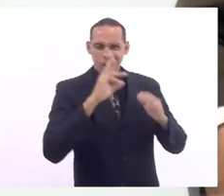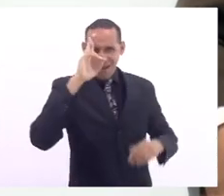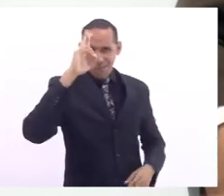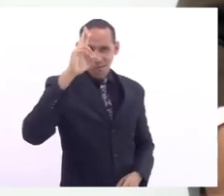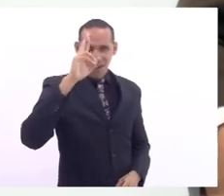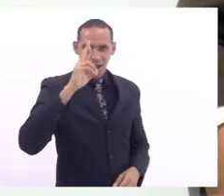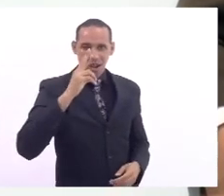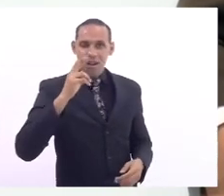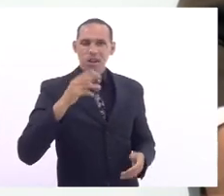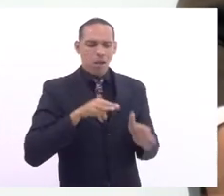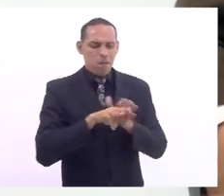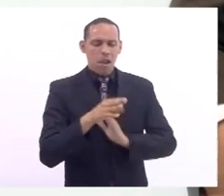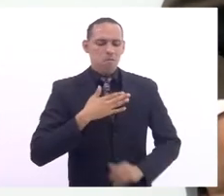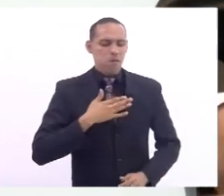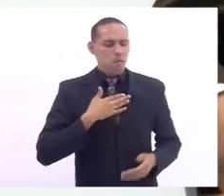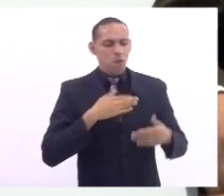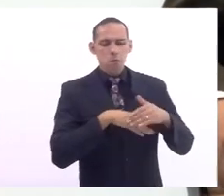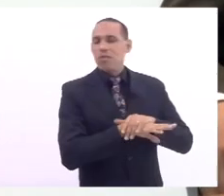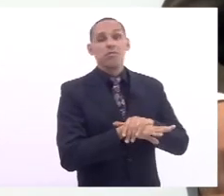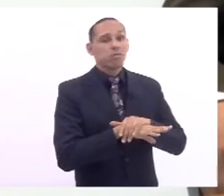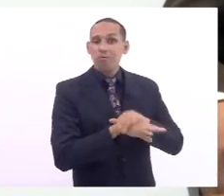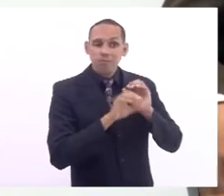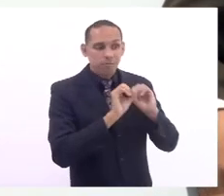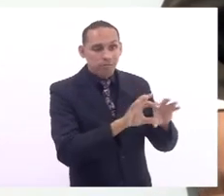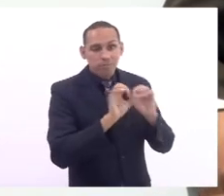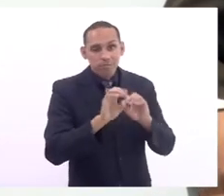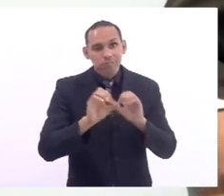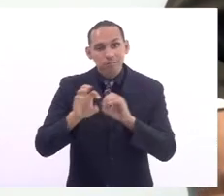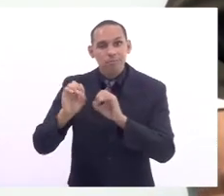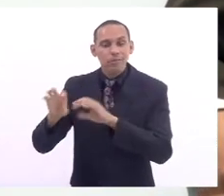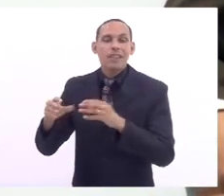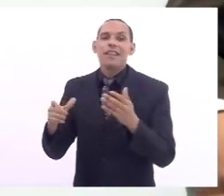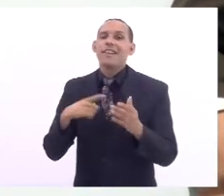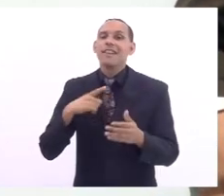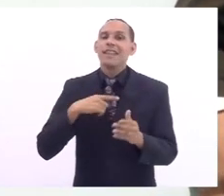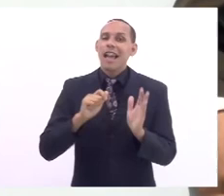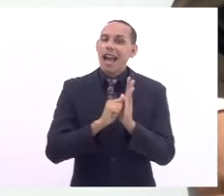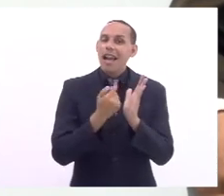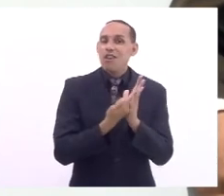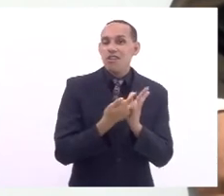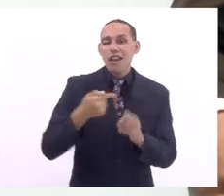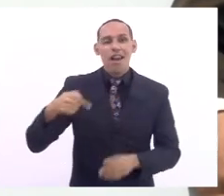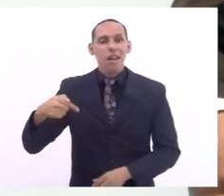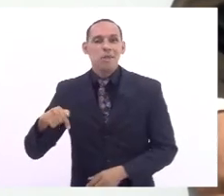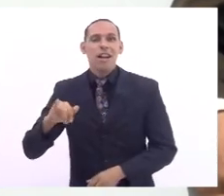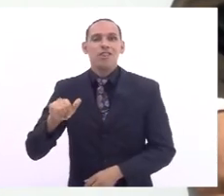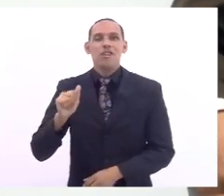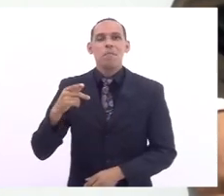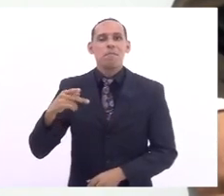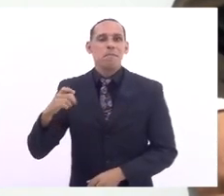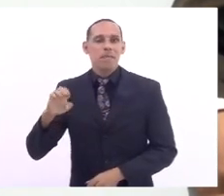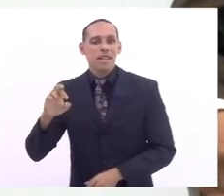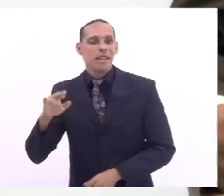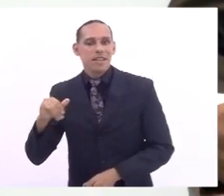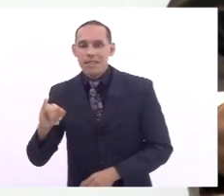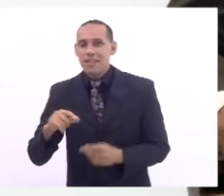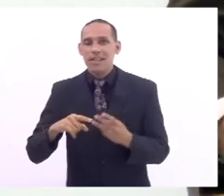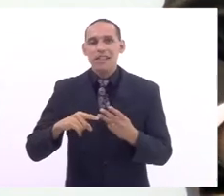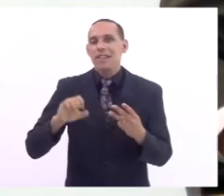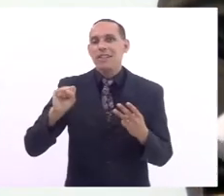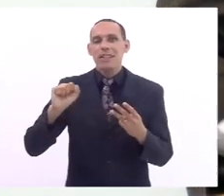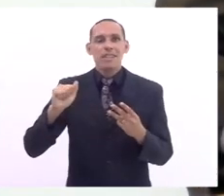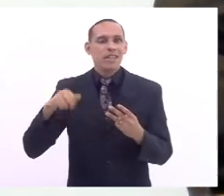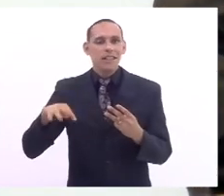não eu como a gente fez a gente quer ensinar para que tem agenda Queimados agenda Japeri agenda Santa Cruz e tá a